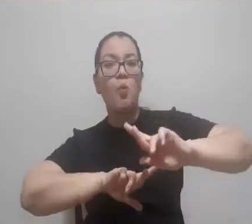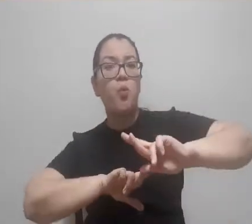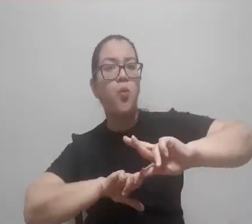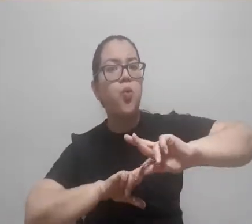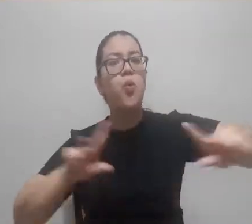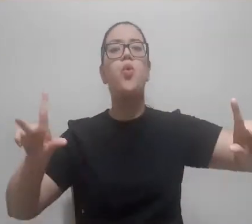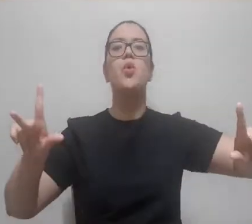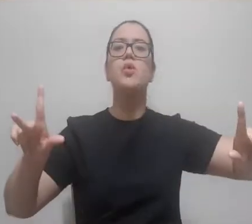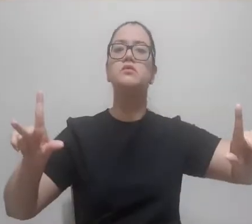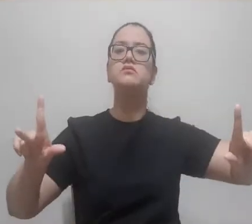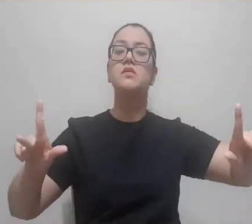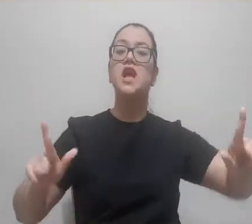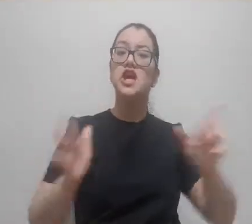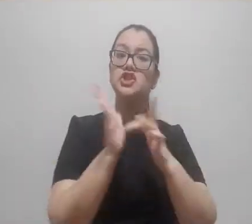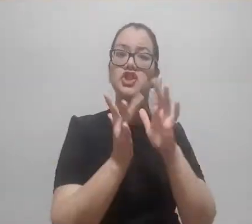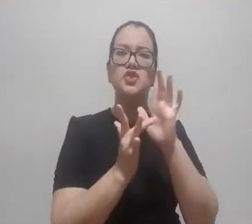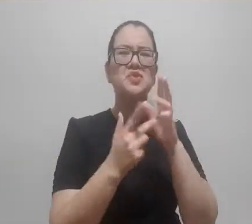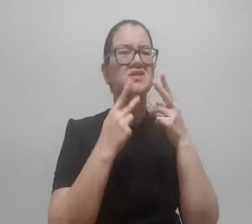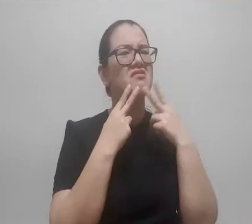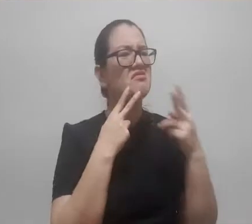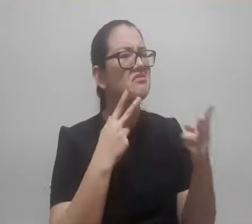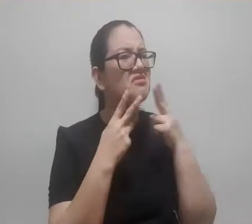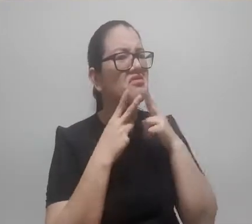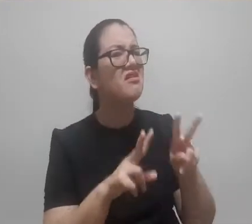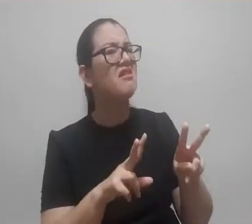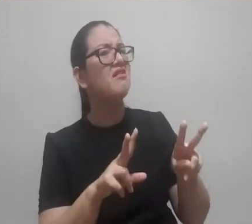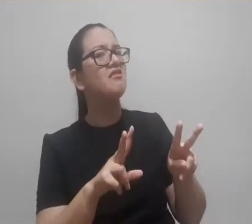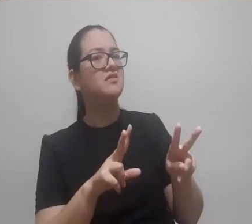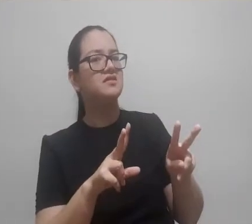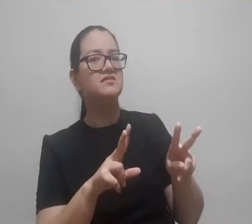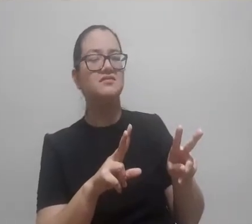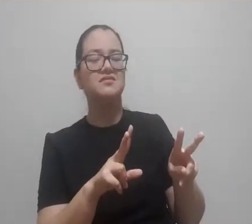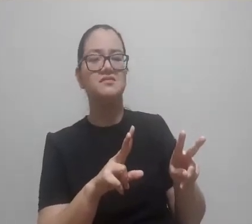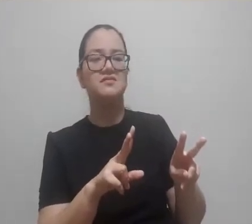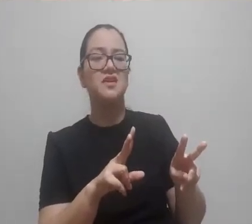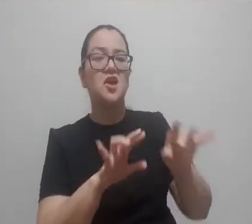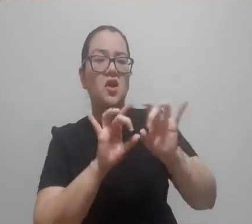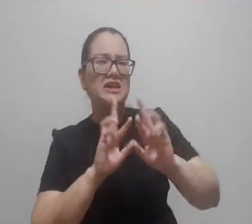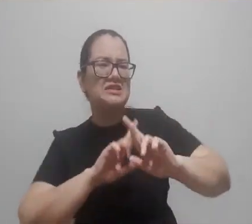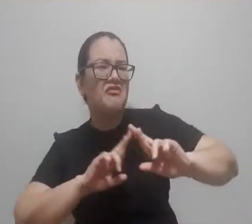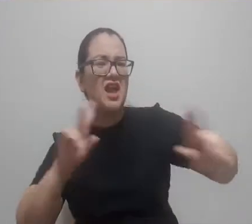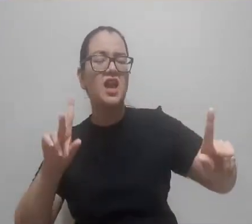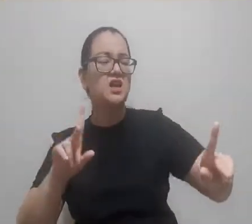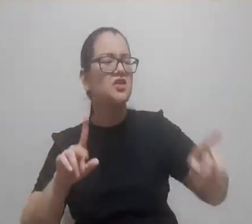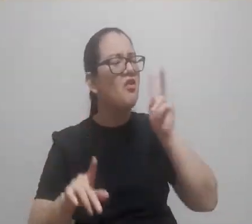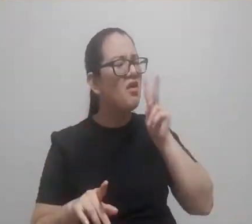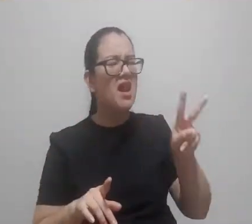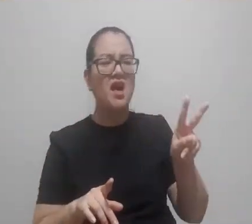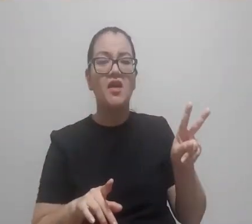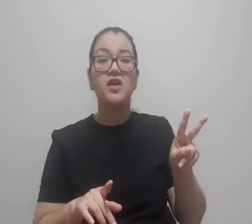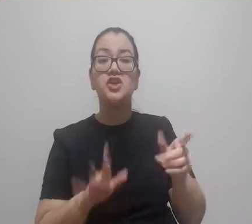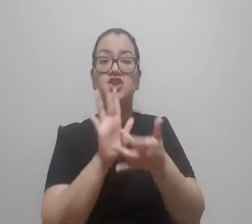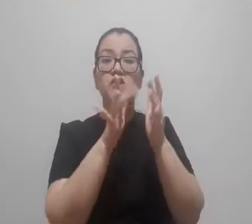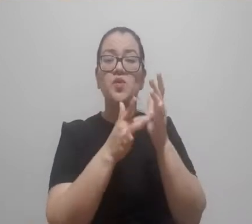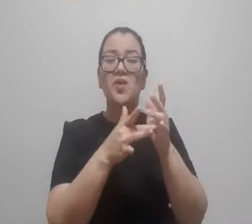a esses líderes. E aos seus ensinamentos apresentados aos demais. Olha, os escribas e os fariseus eram